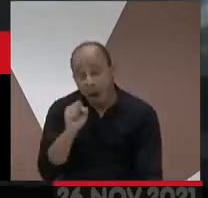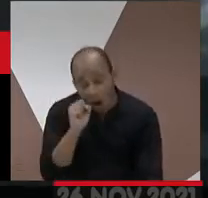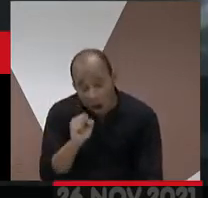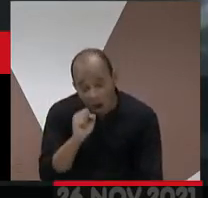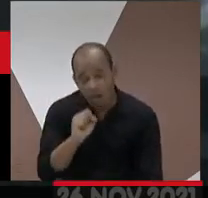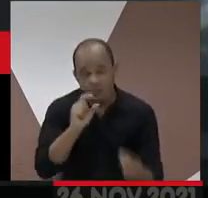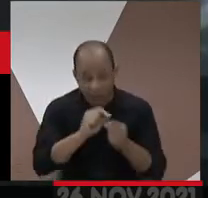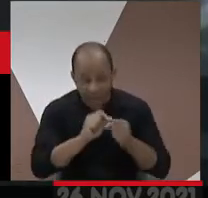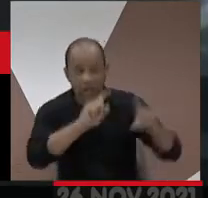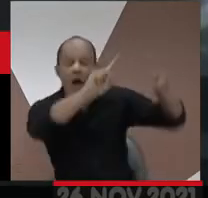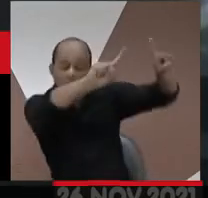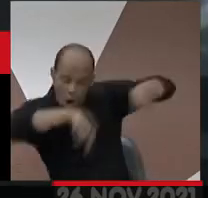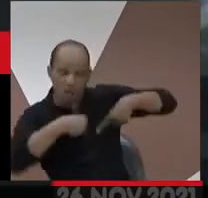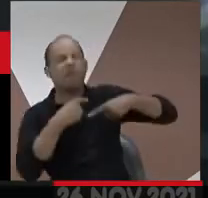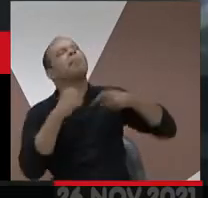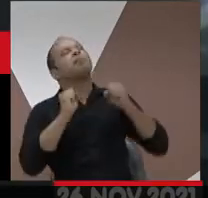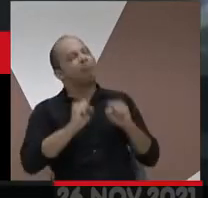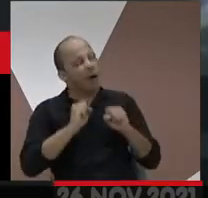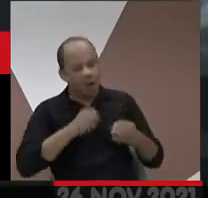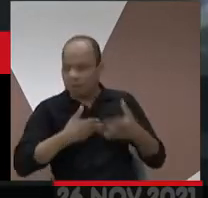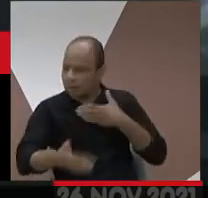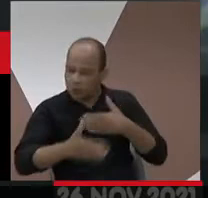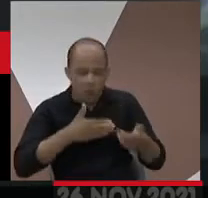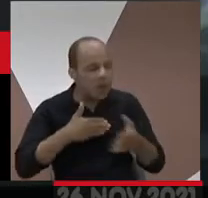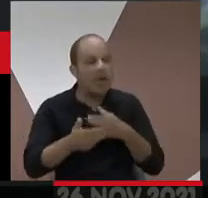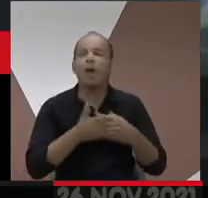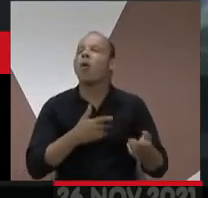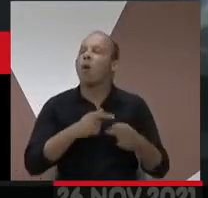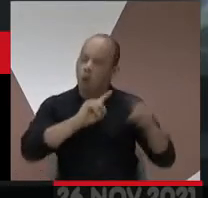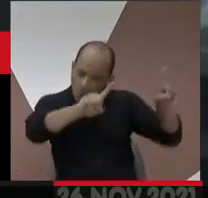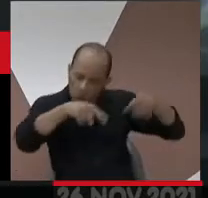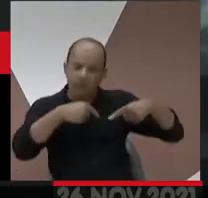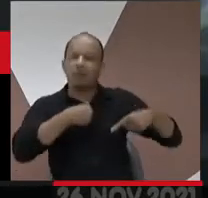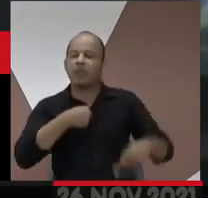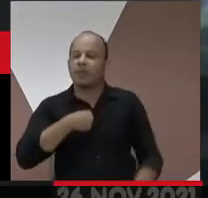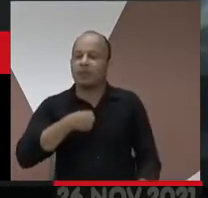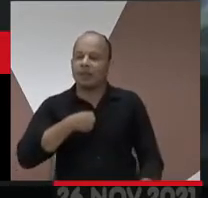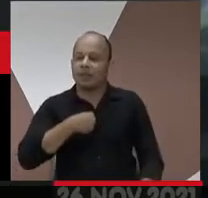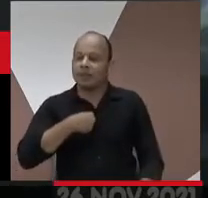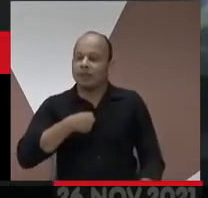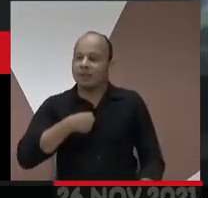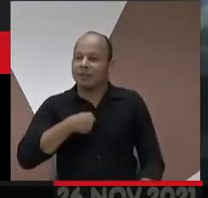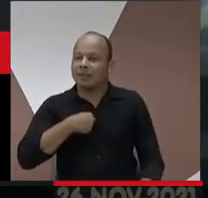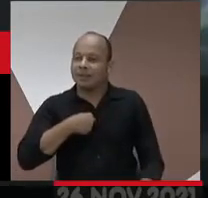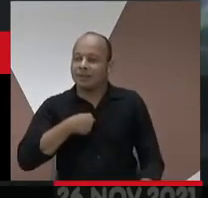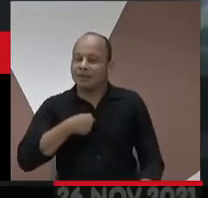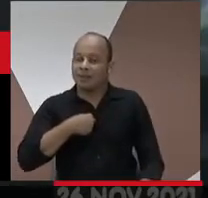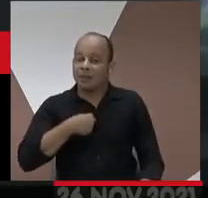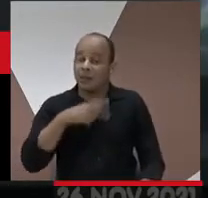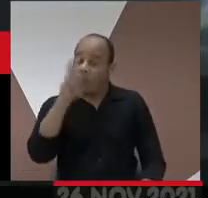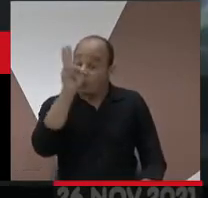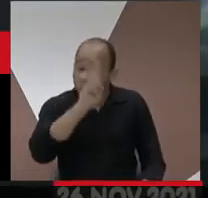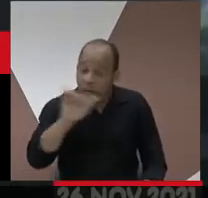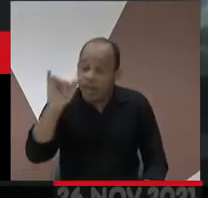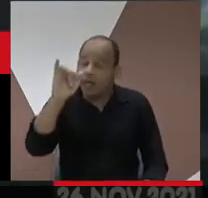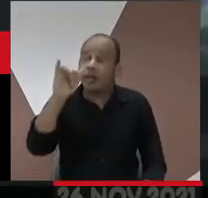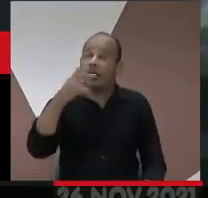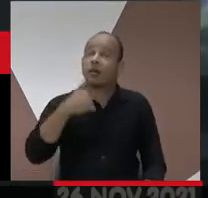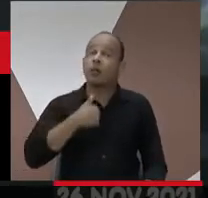quiserem comigo, podem fazer o que quiserem comigo. Eu acho que vou deixar um legado